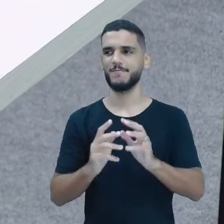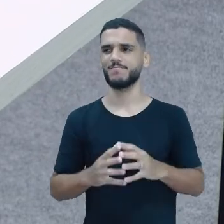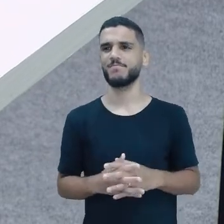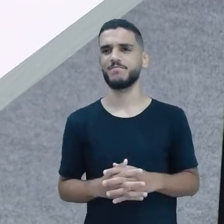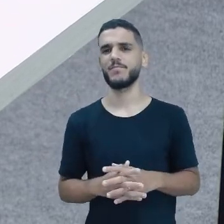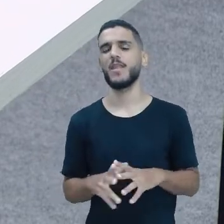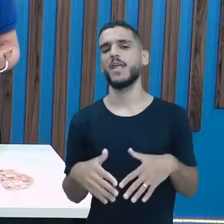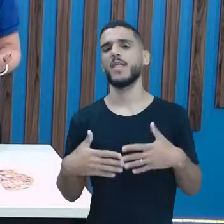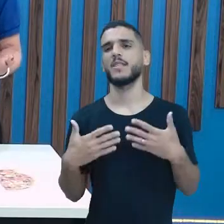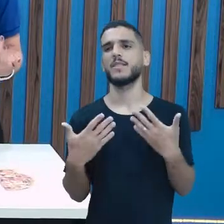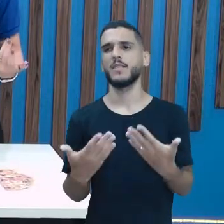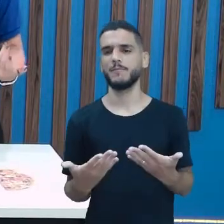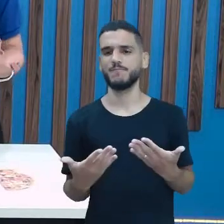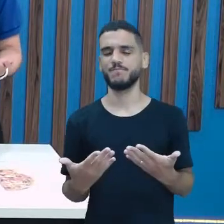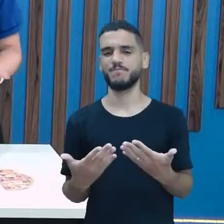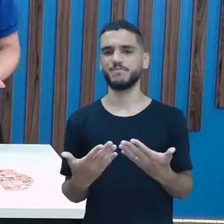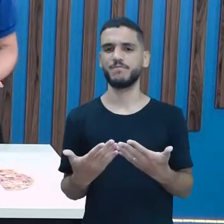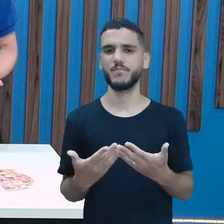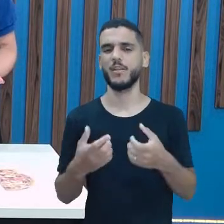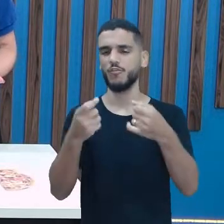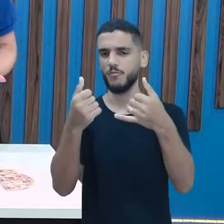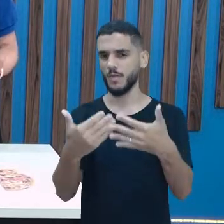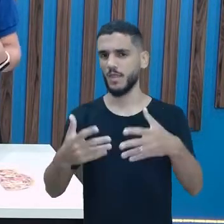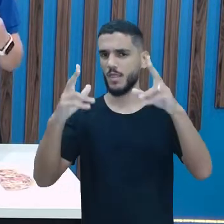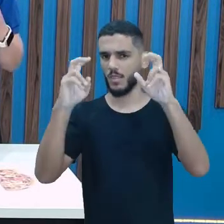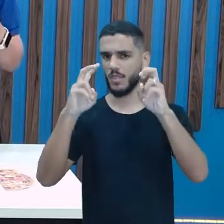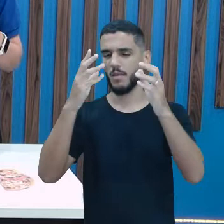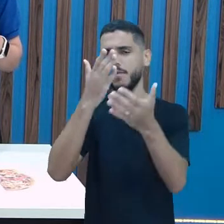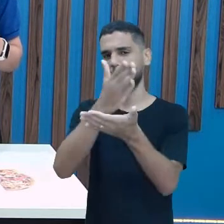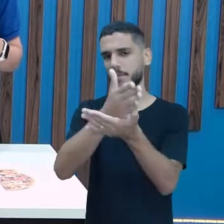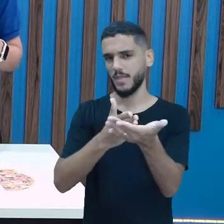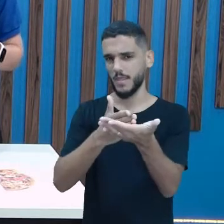gente está falando, em metade, a gente